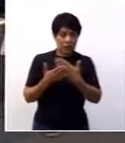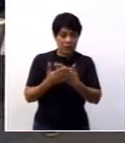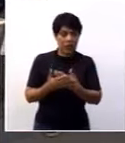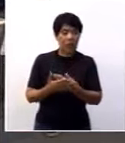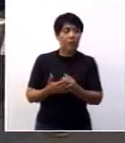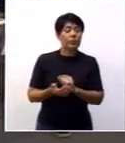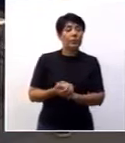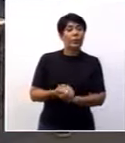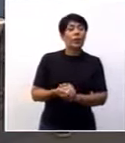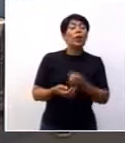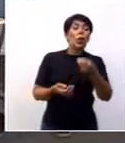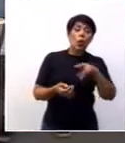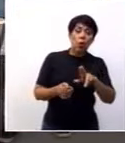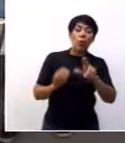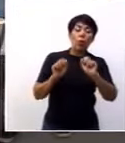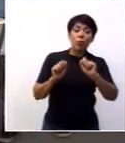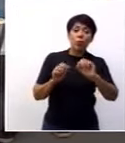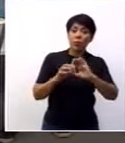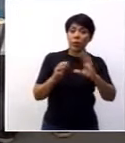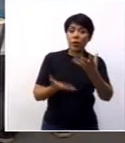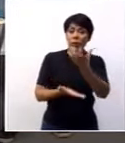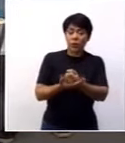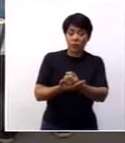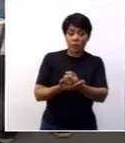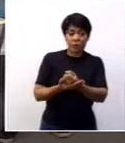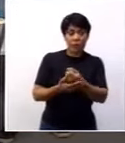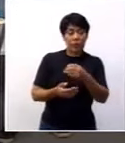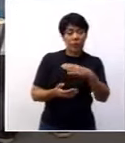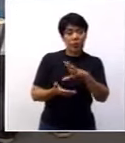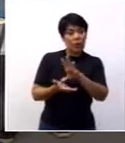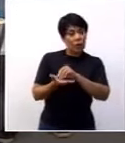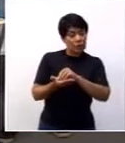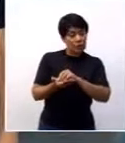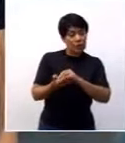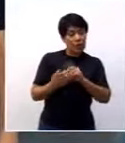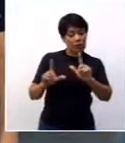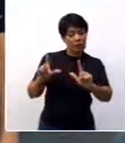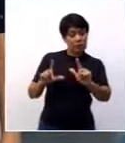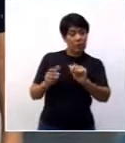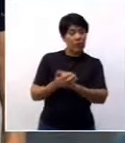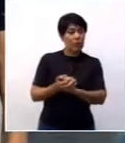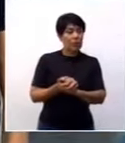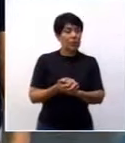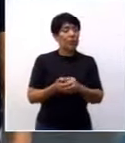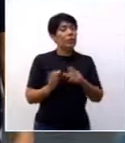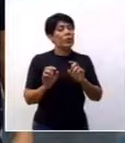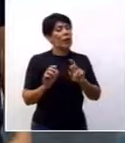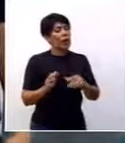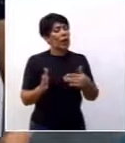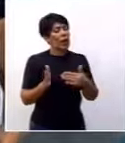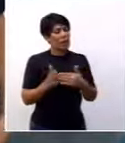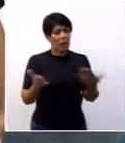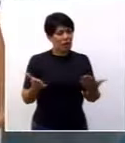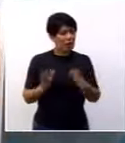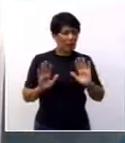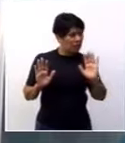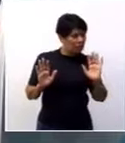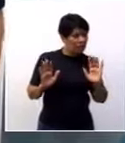quiser printar a tela, sim. aproveitar. Esqueci, né? Agora, até o momento nem tanto,